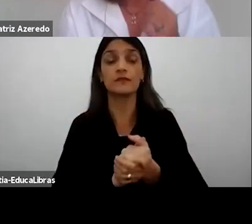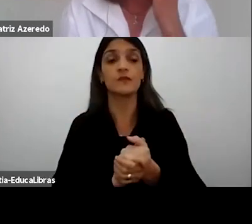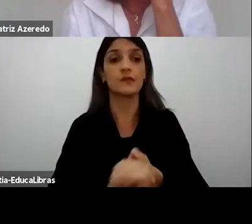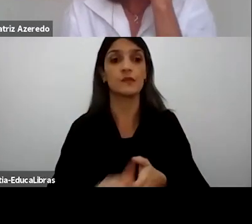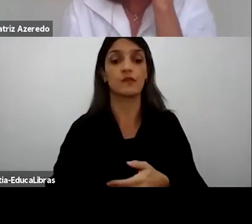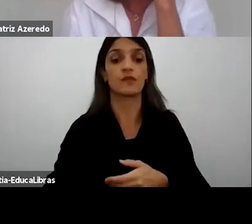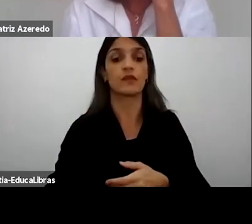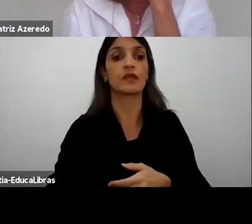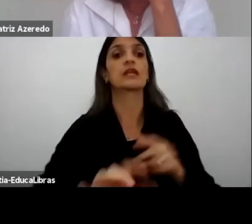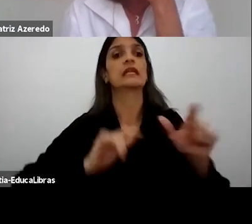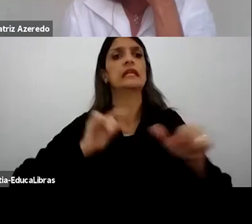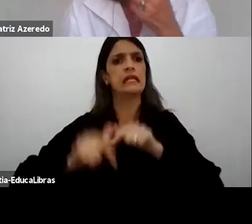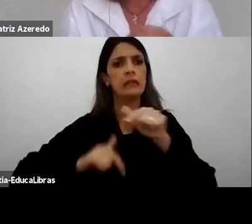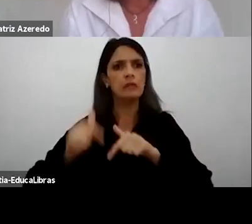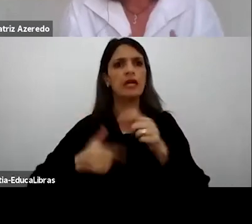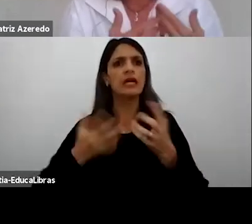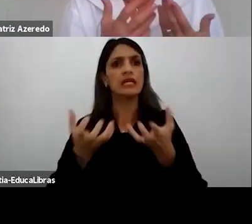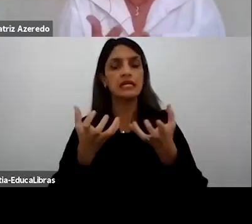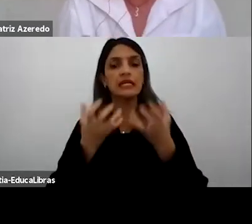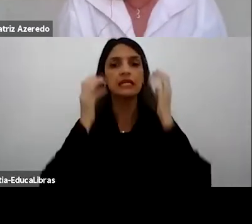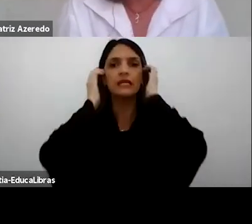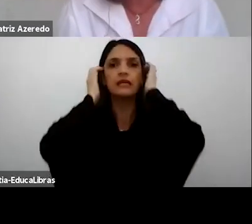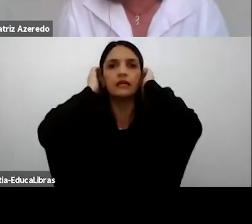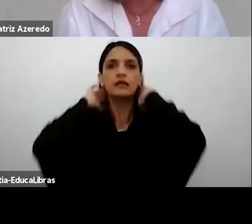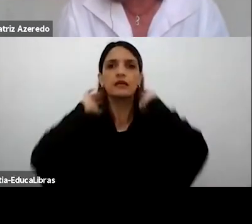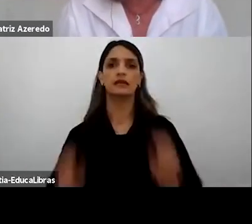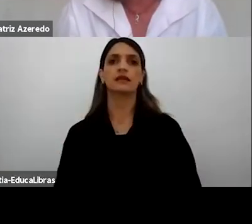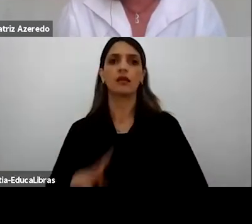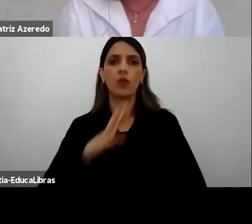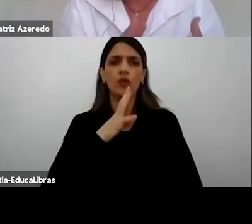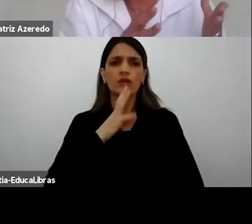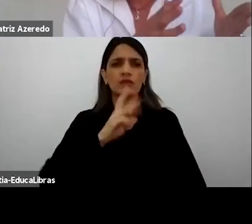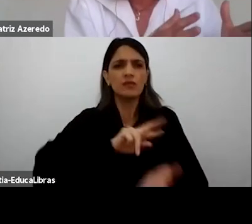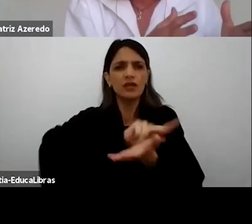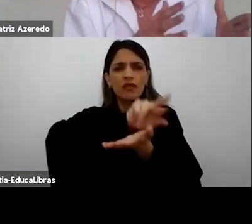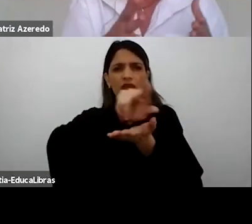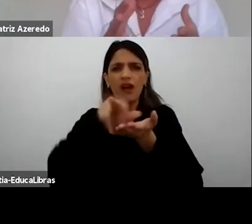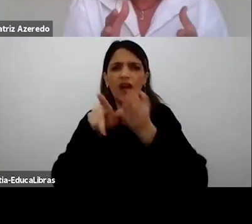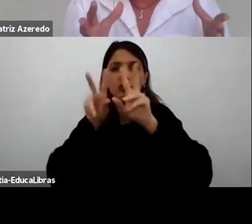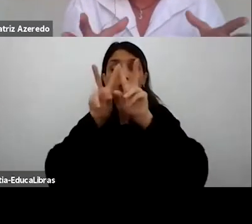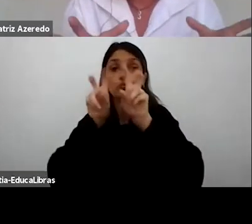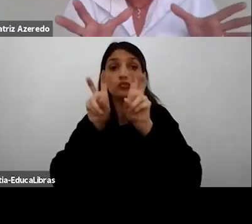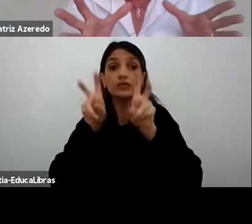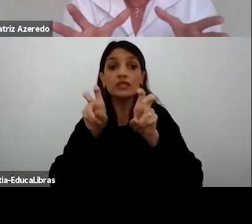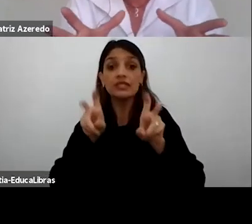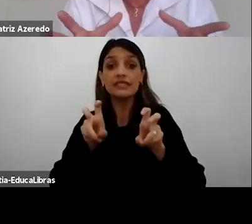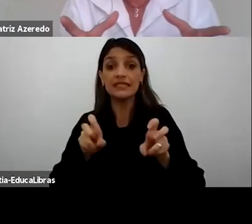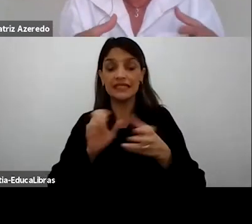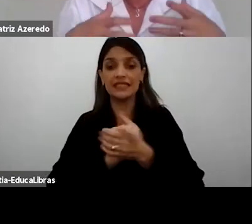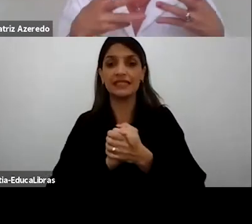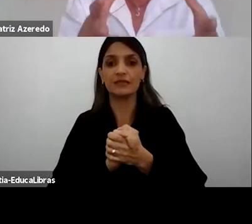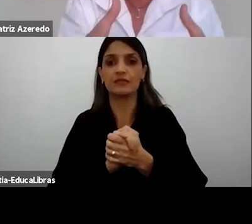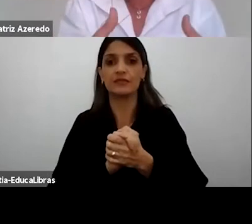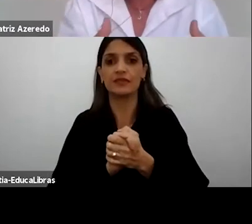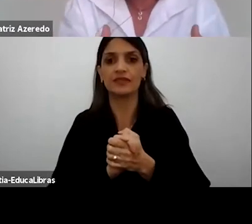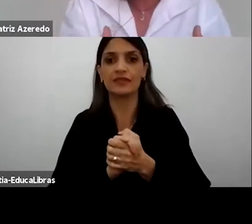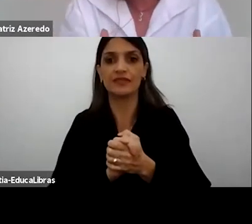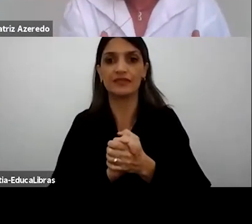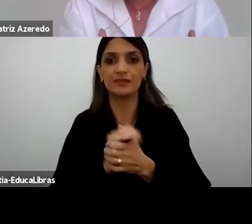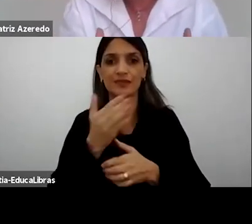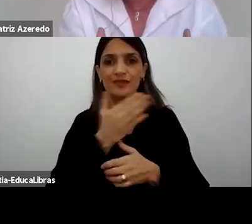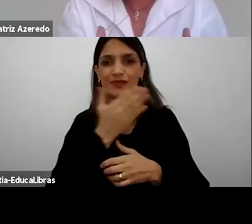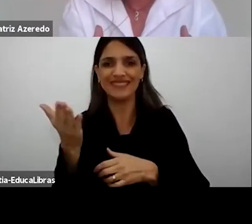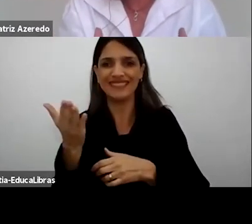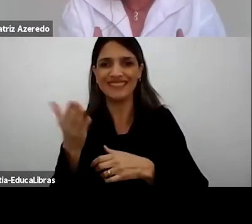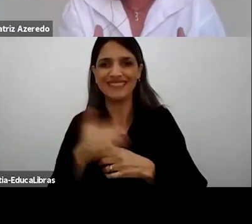atuação. Então, assim, e muito conhecimento sobre o assunto. Quer dizer, a gente decididamente, para vocês que estão com a mão